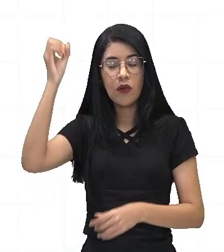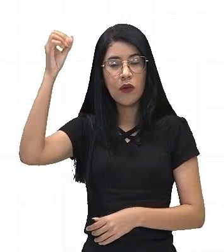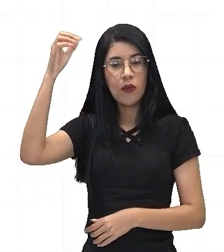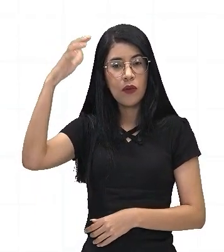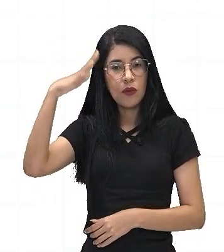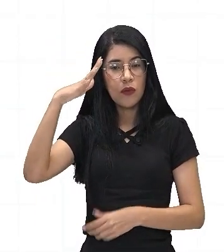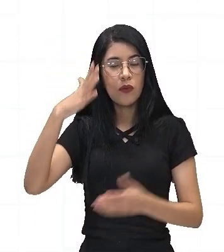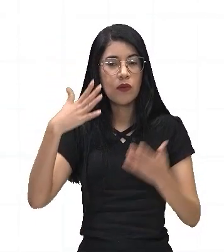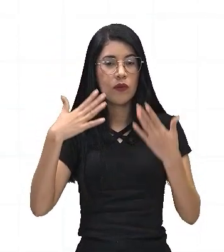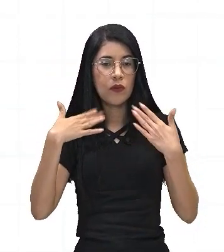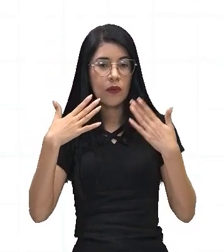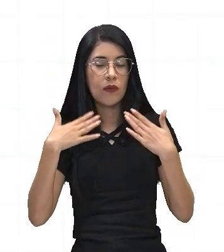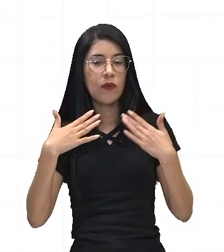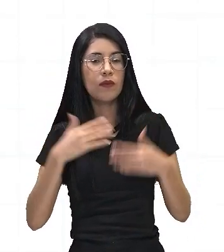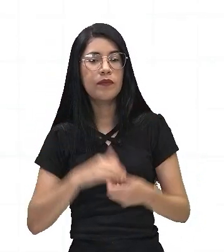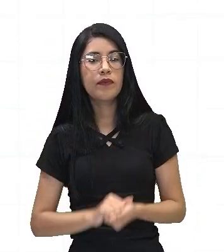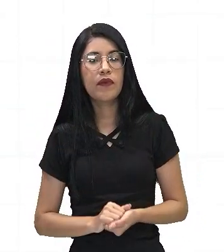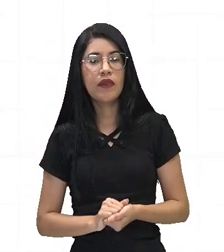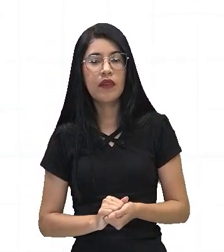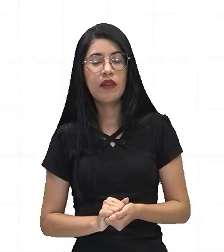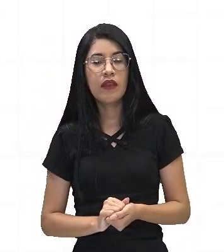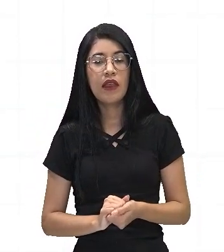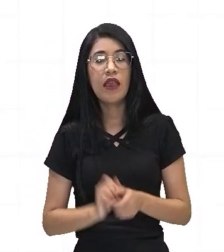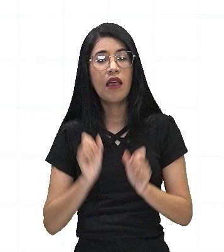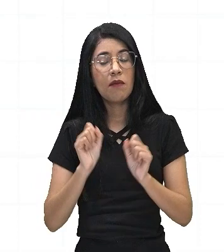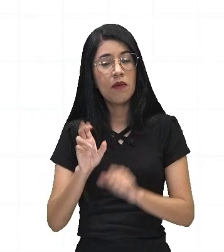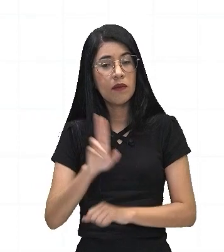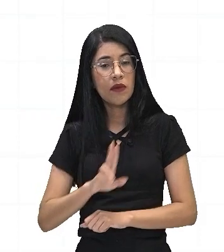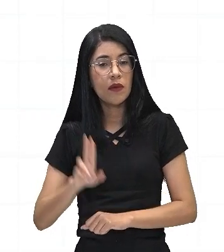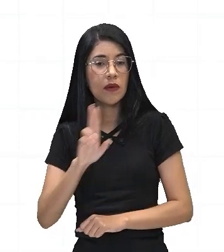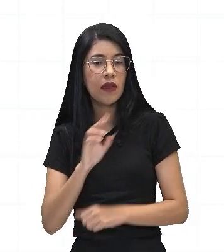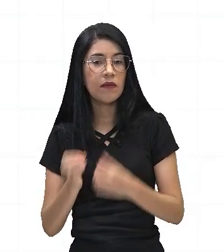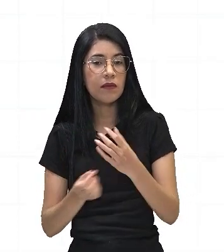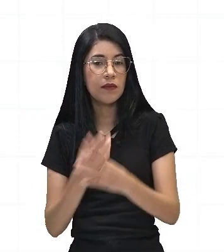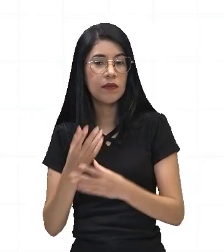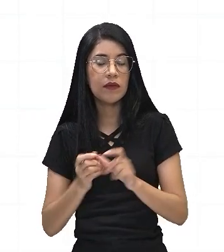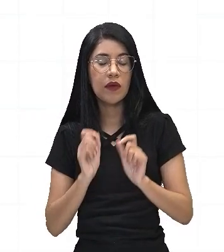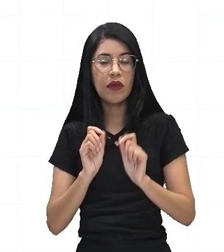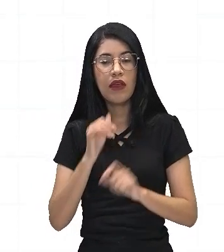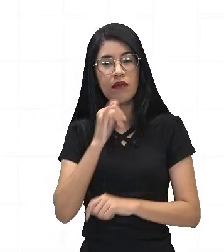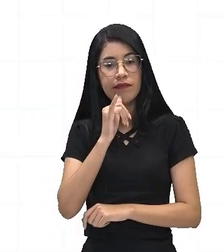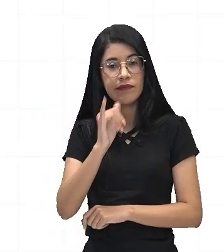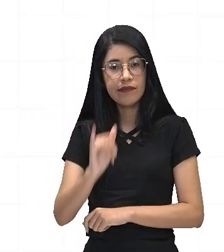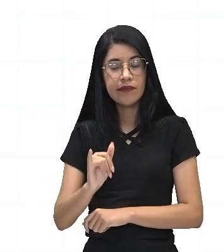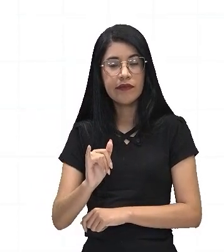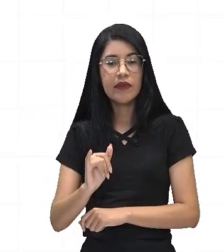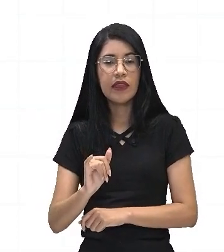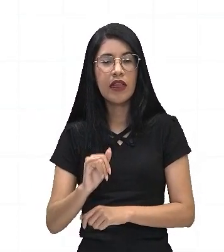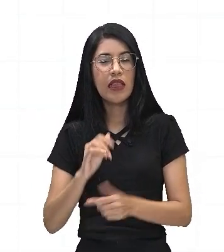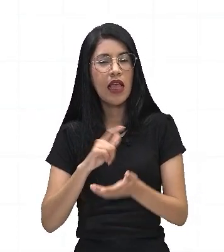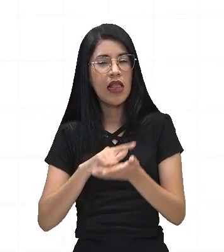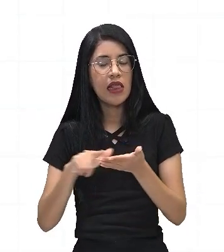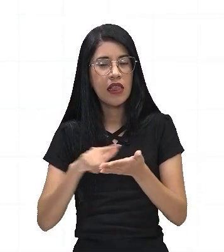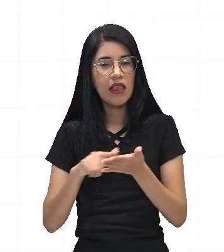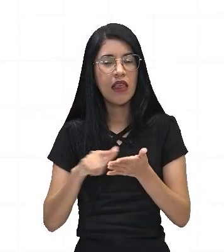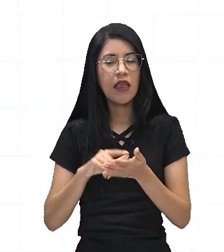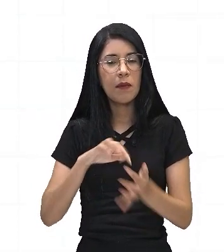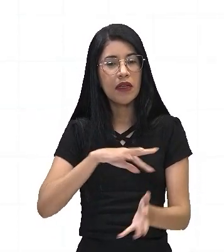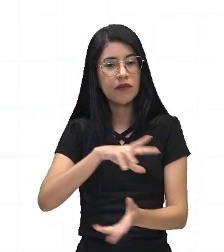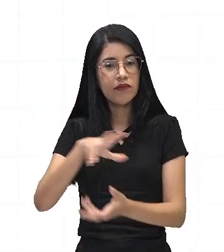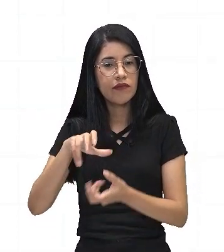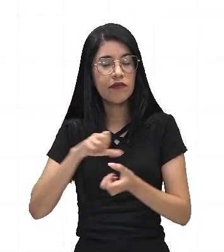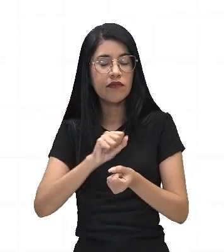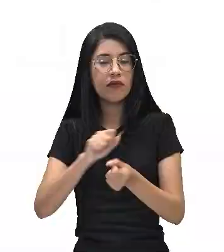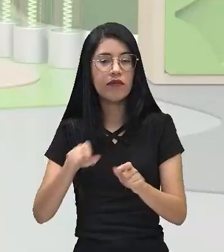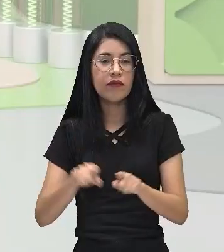calor, e uma pequena parte dessa energia pode ser utilizada para produzir energia elétrica de forma limpa e